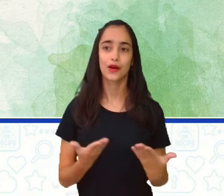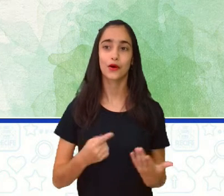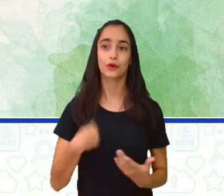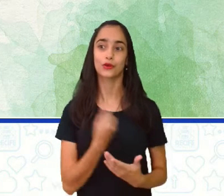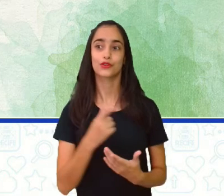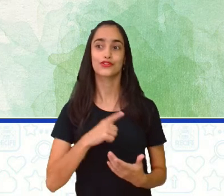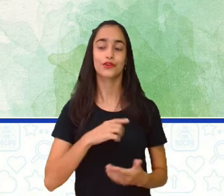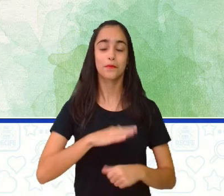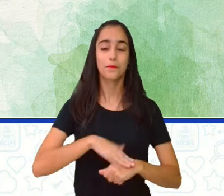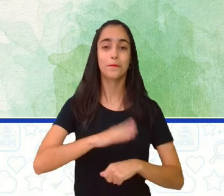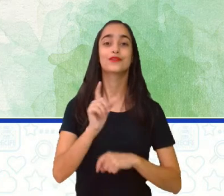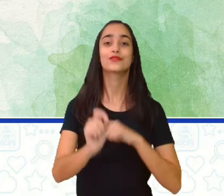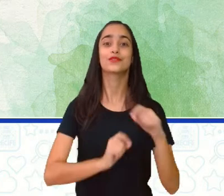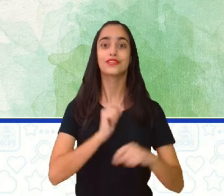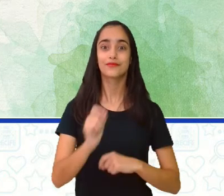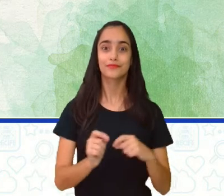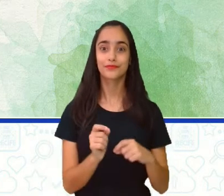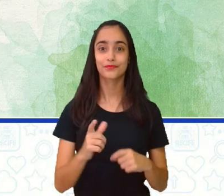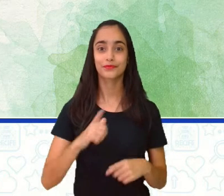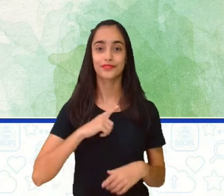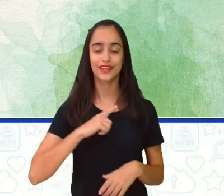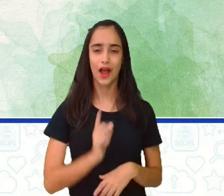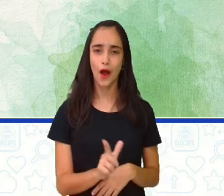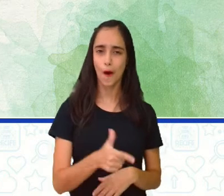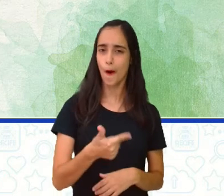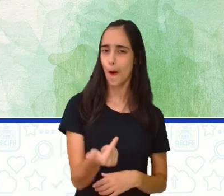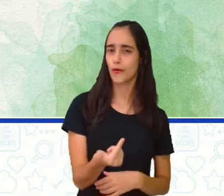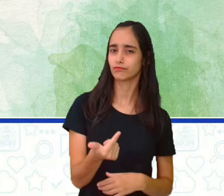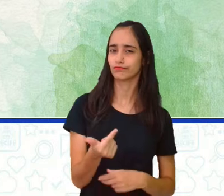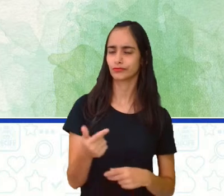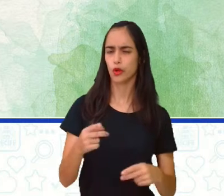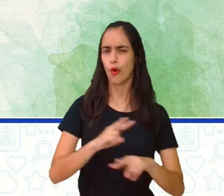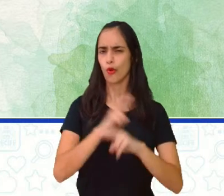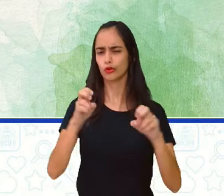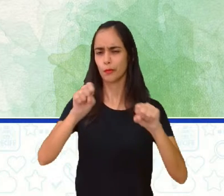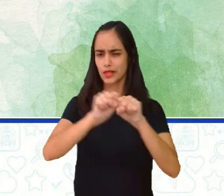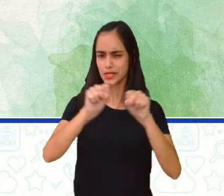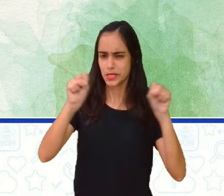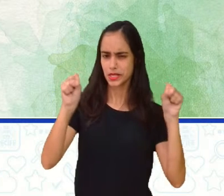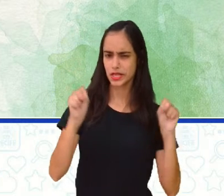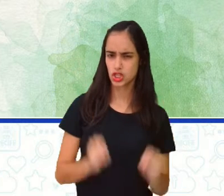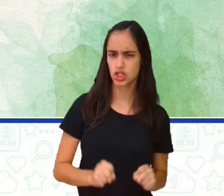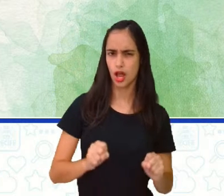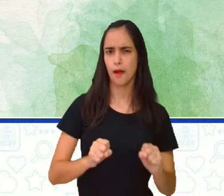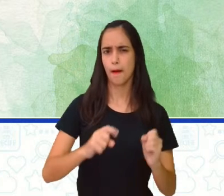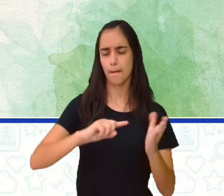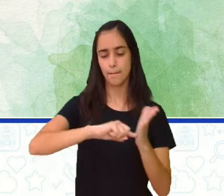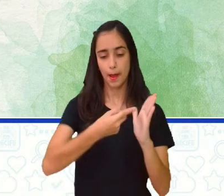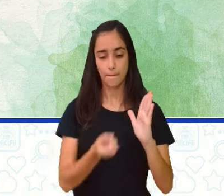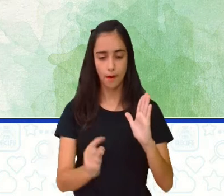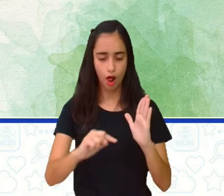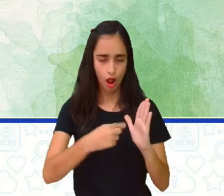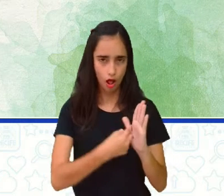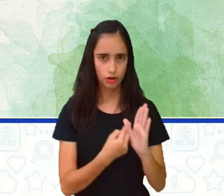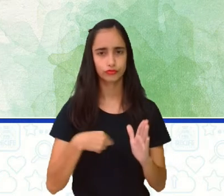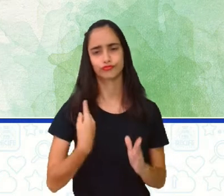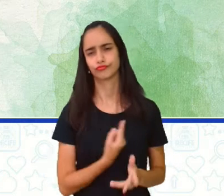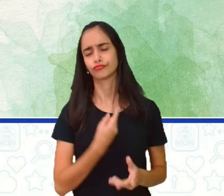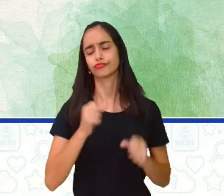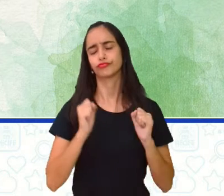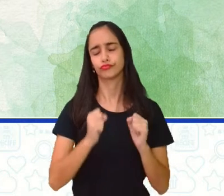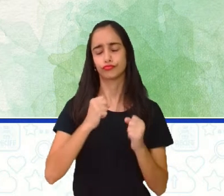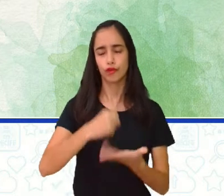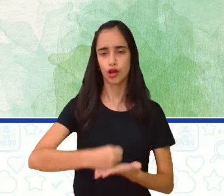mais? Existem outros, né, a questão aí, olha, de sistema imunológico, o sistema imune, através de vacina, de soro,